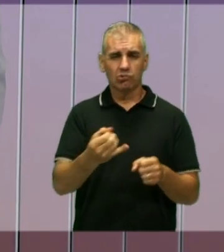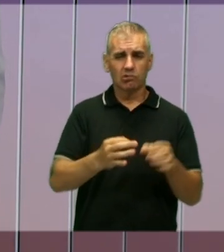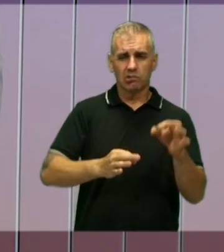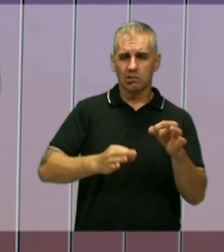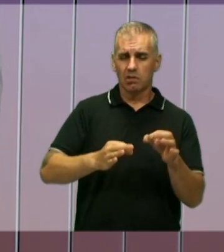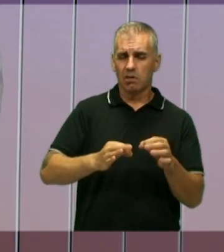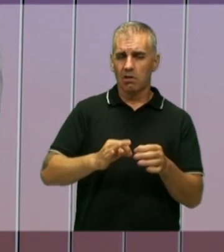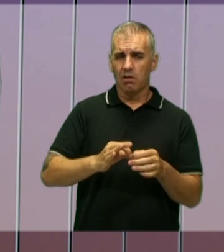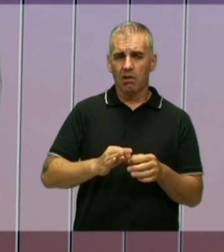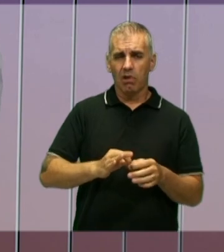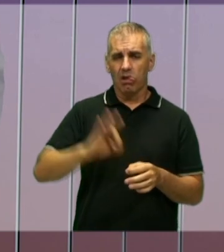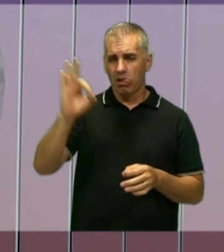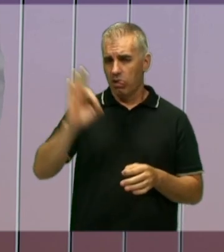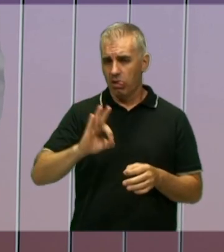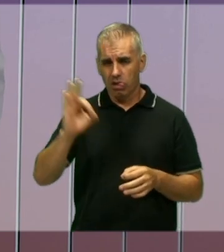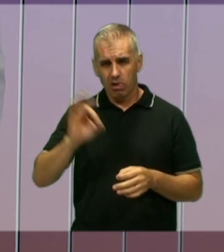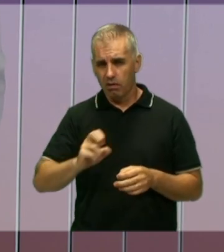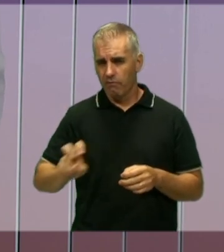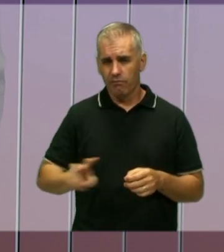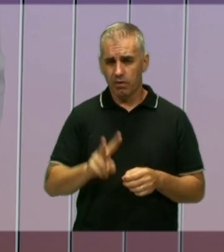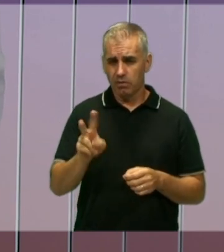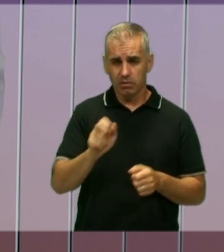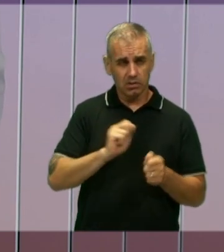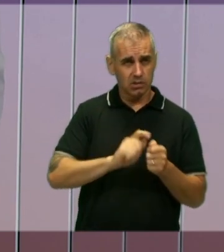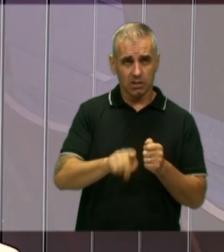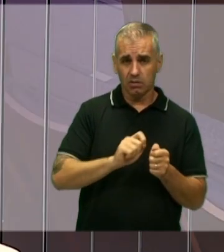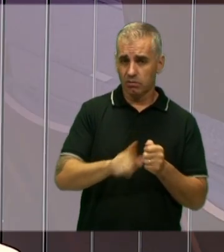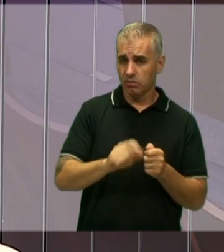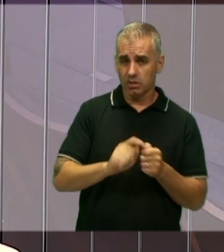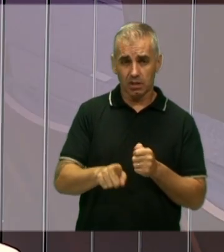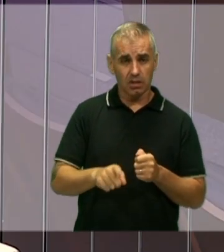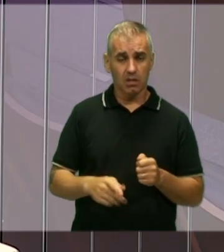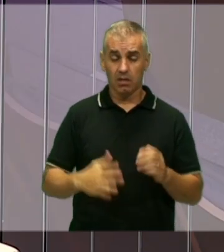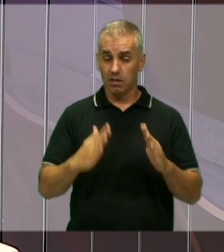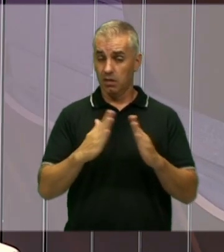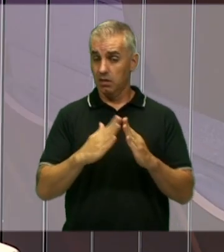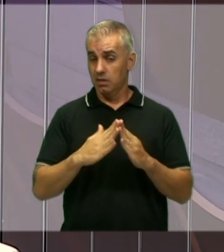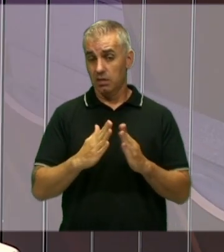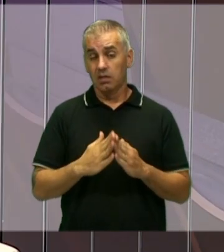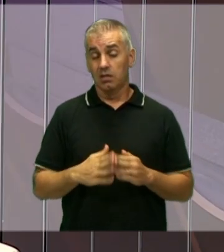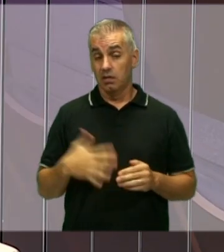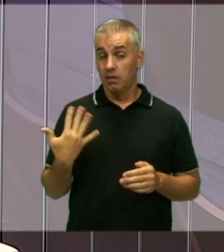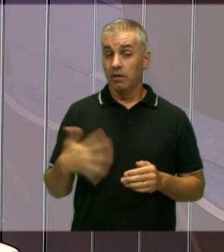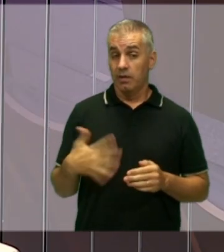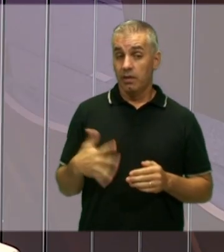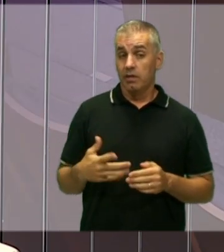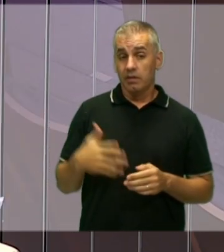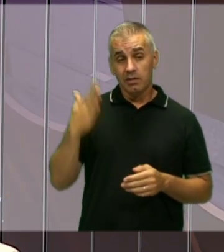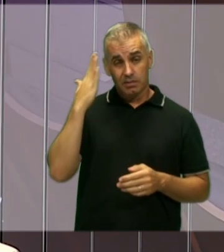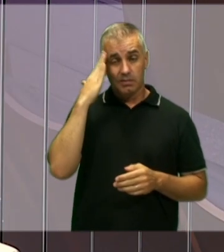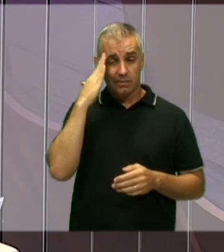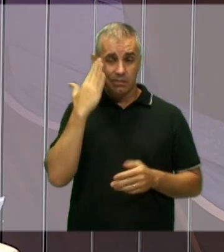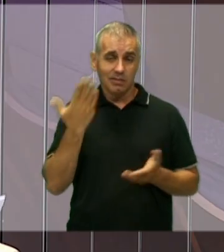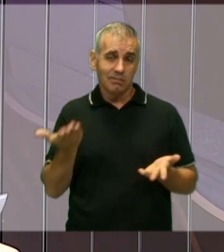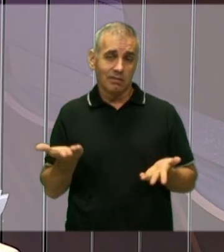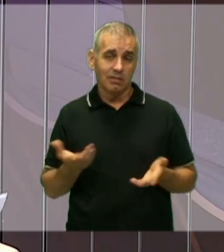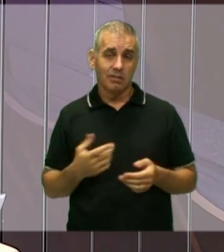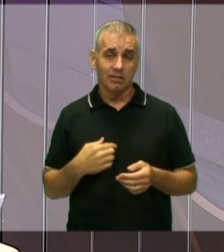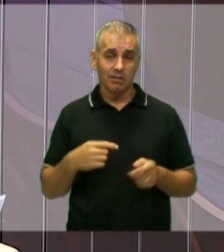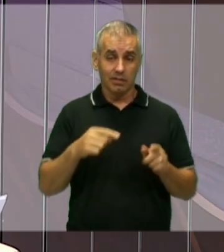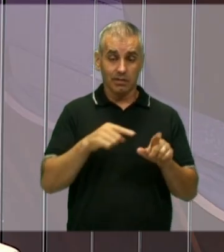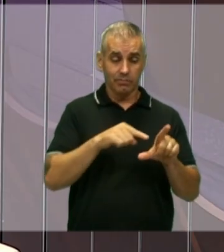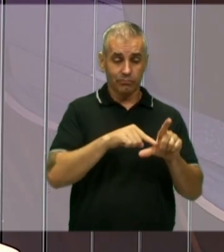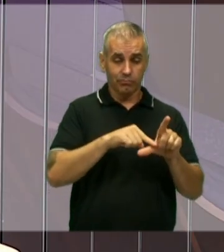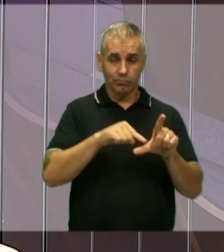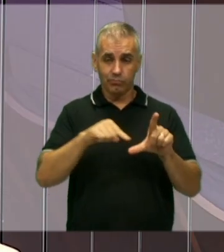os valores de aluguel que aumenta todo ano. O setor imobiliário aqui infelizmente, sabe como é que é, né? A curva é muito